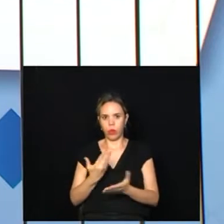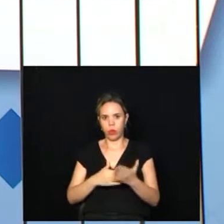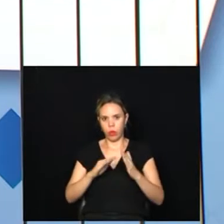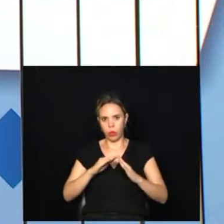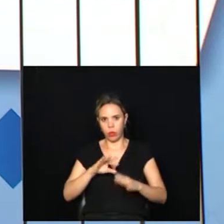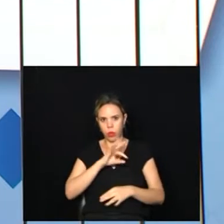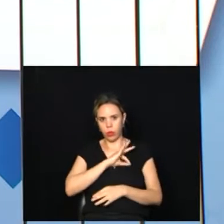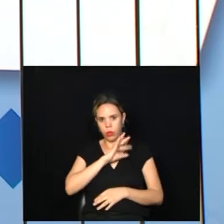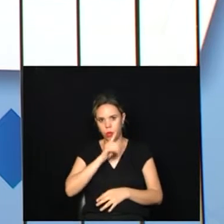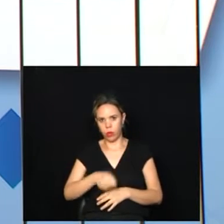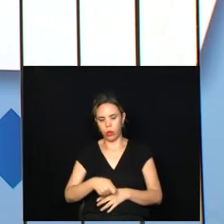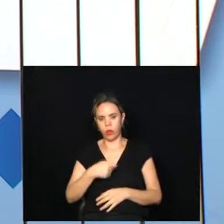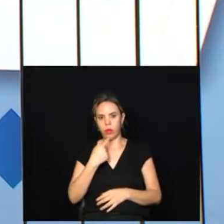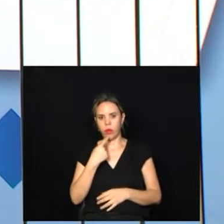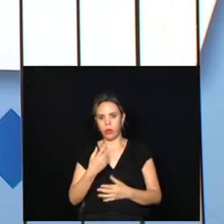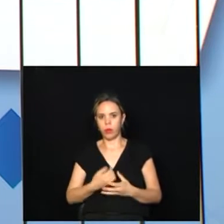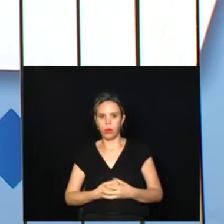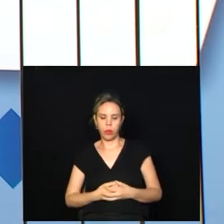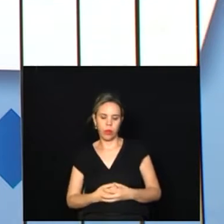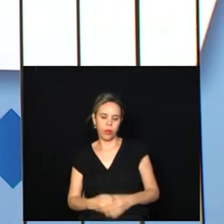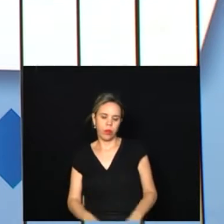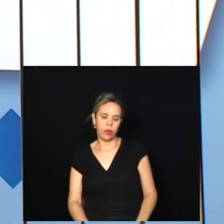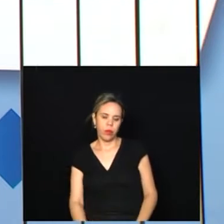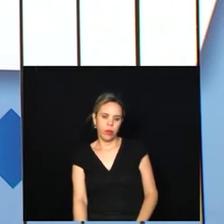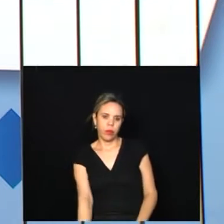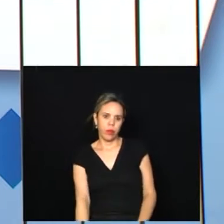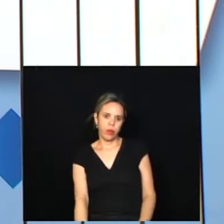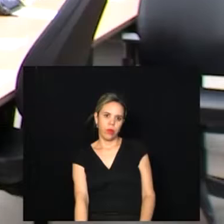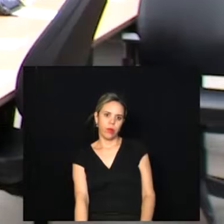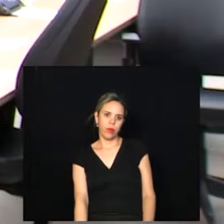da Escola Cívico-Militar em Campinas.